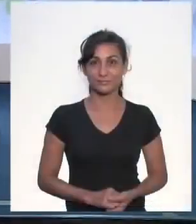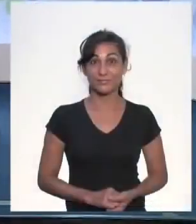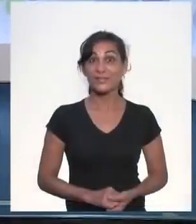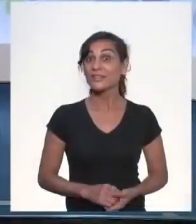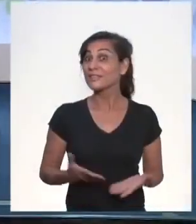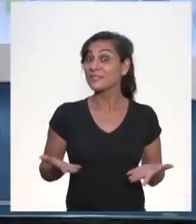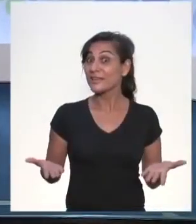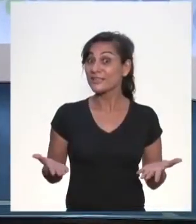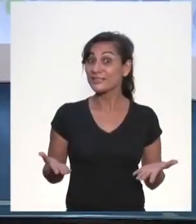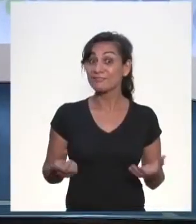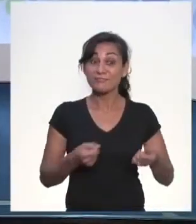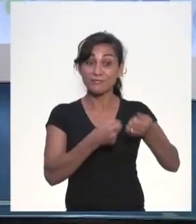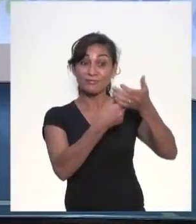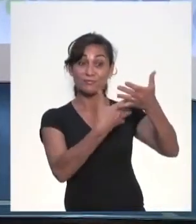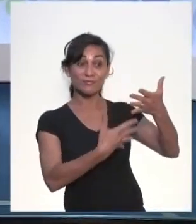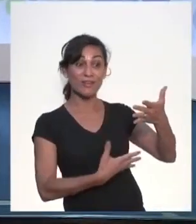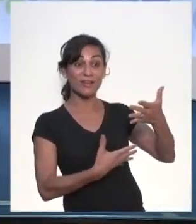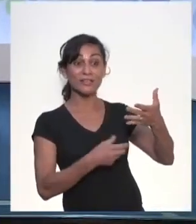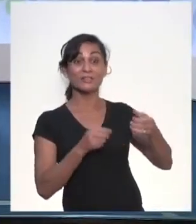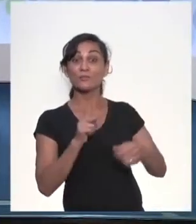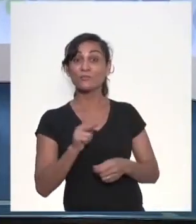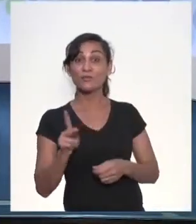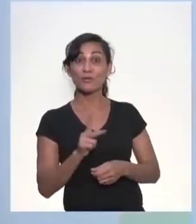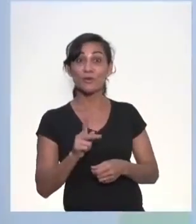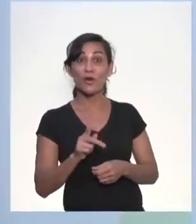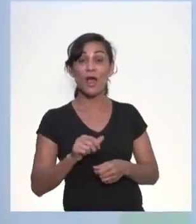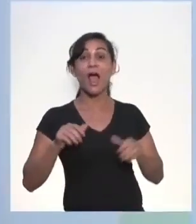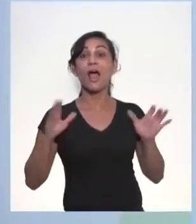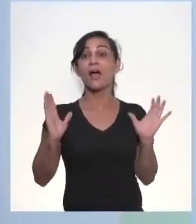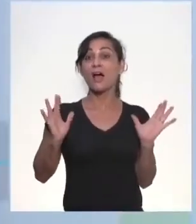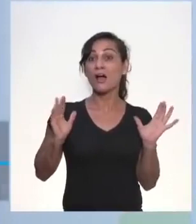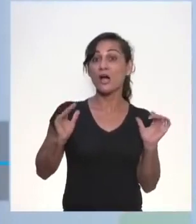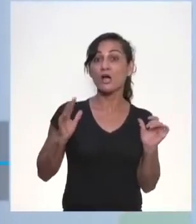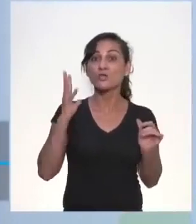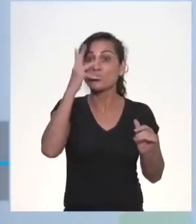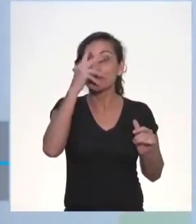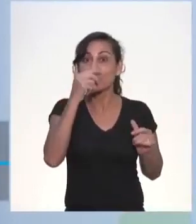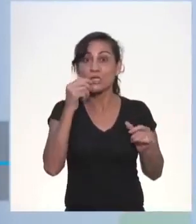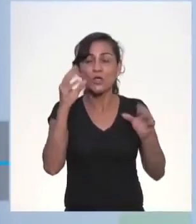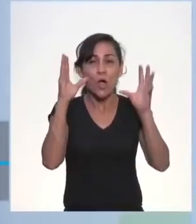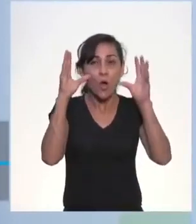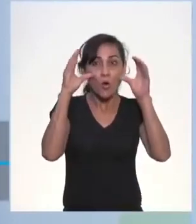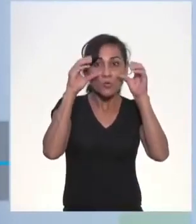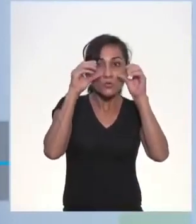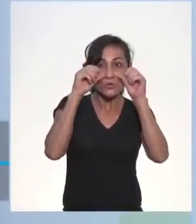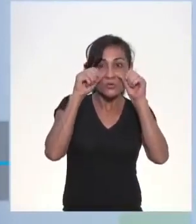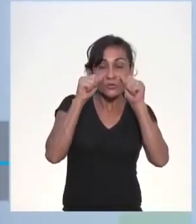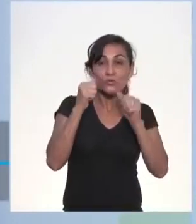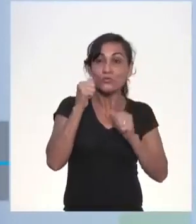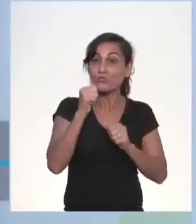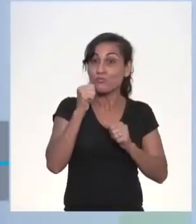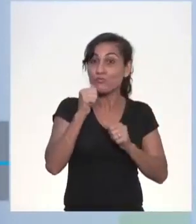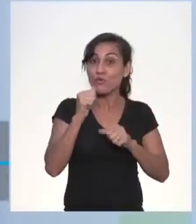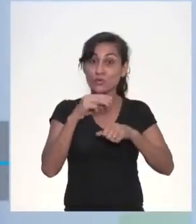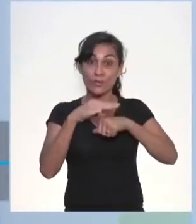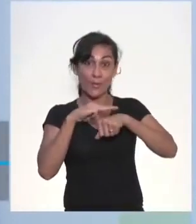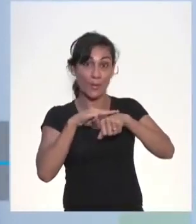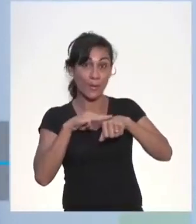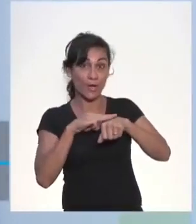E aí, o que eles mandaram para a gente, Pro? Anjo, bonita, olhos escuros, moça morena,